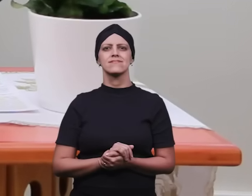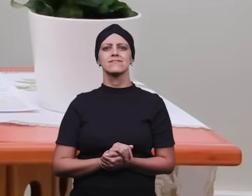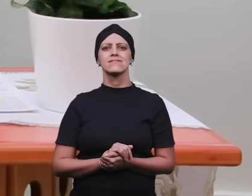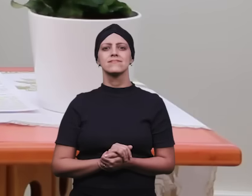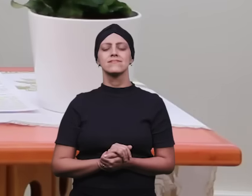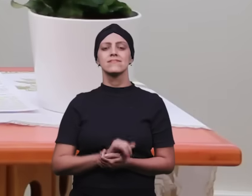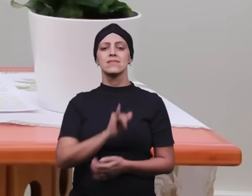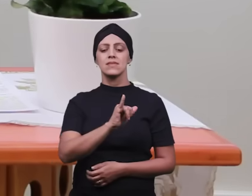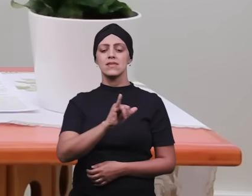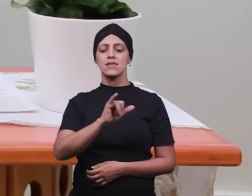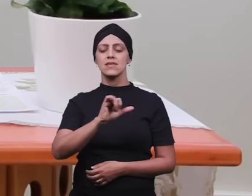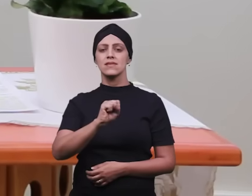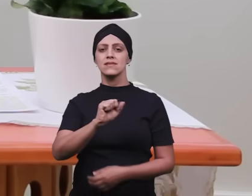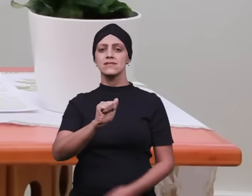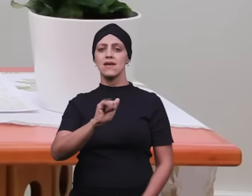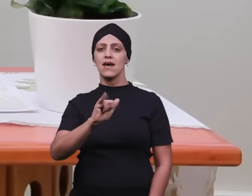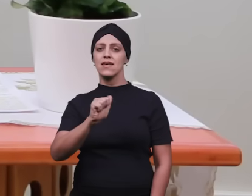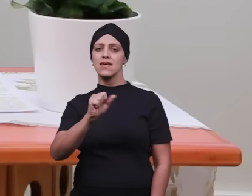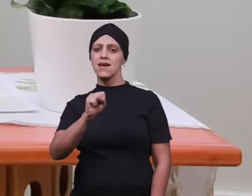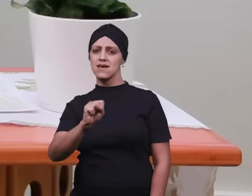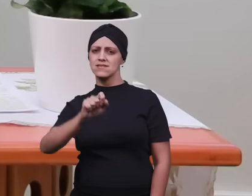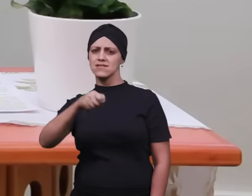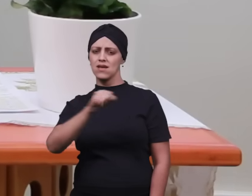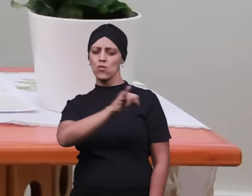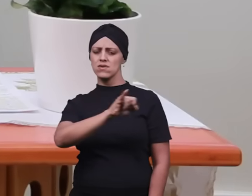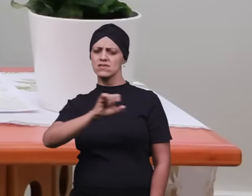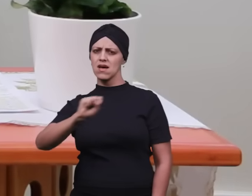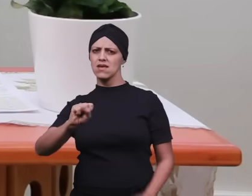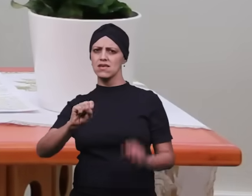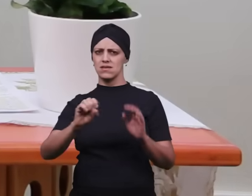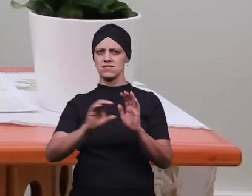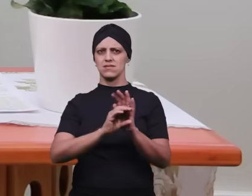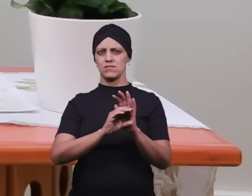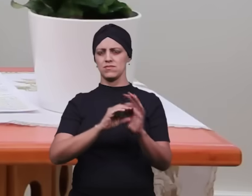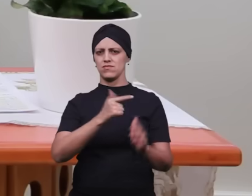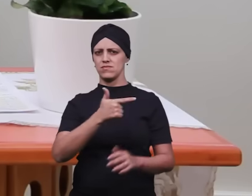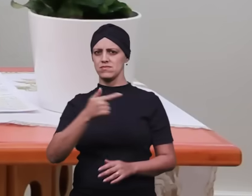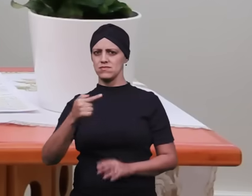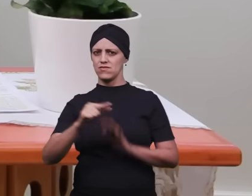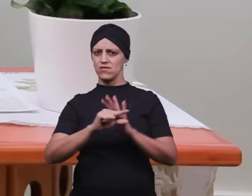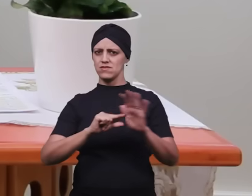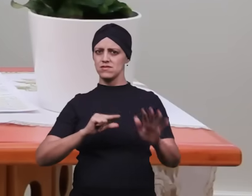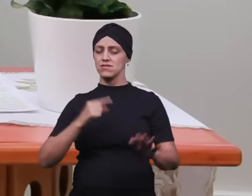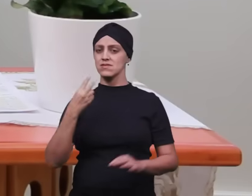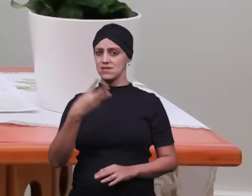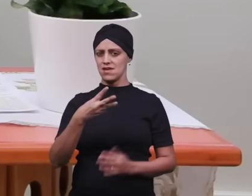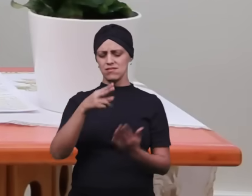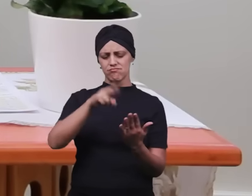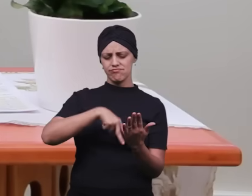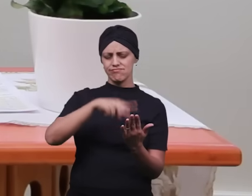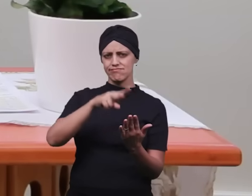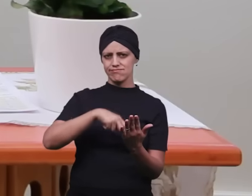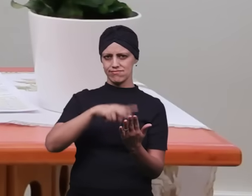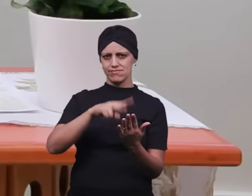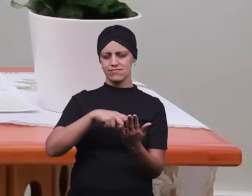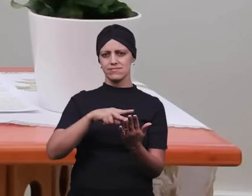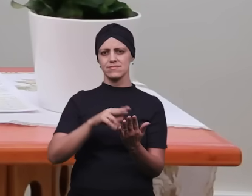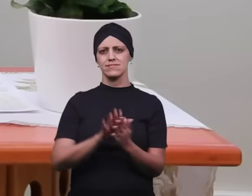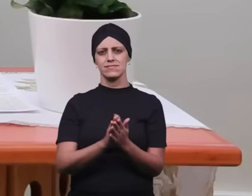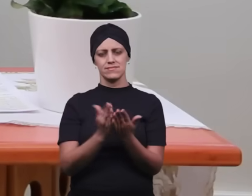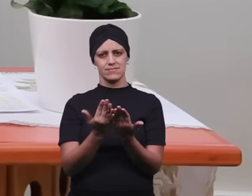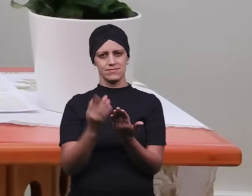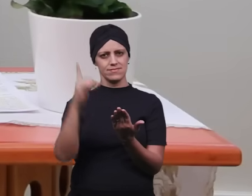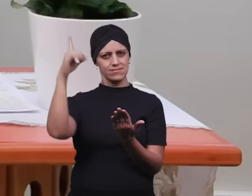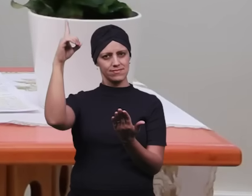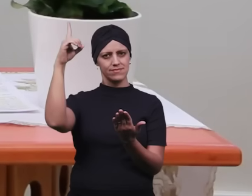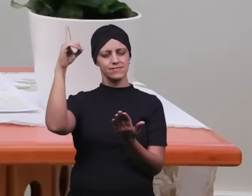no livro de Isaías, capítulo 27, versículo 13. Também será projetado aqui à frente para que todos possam acompanhar